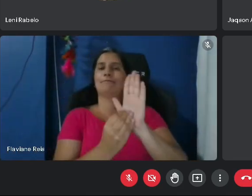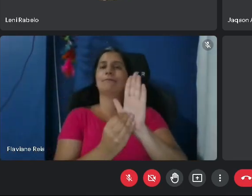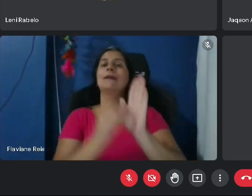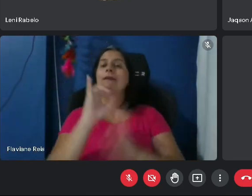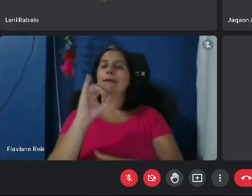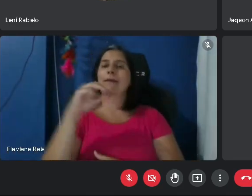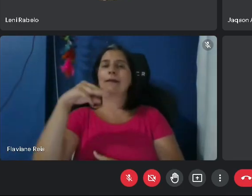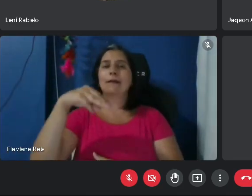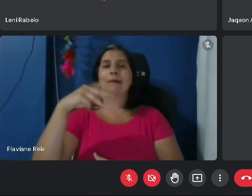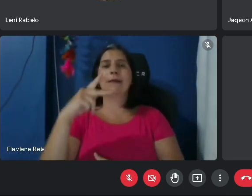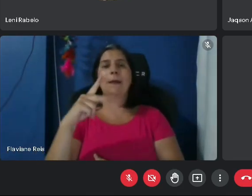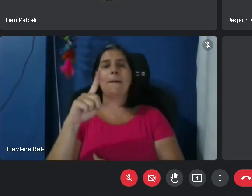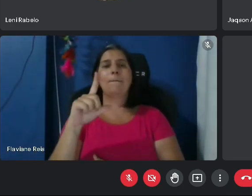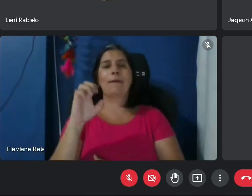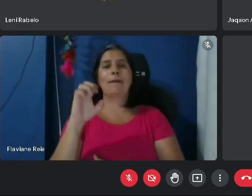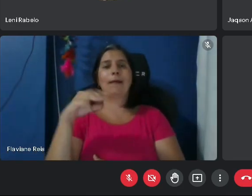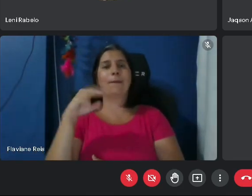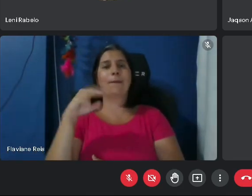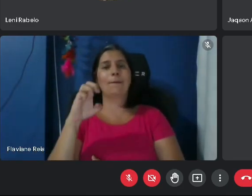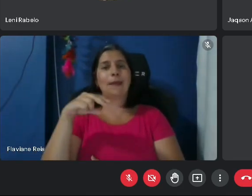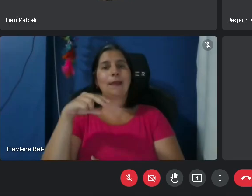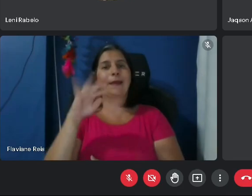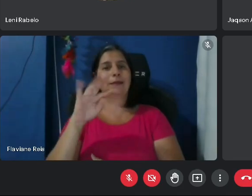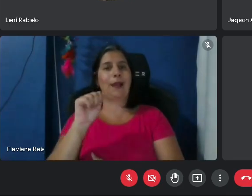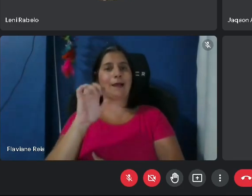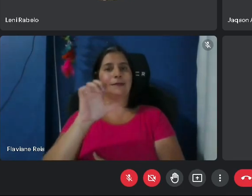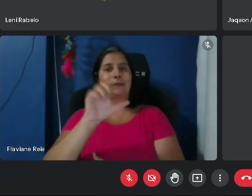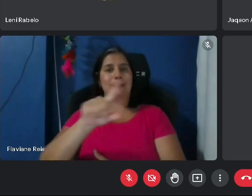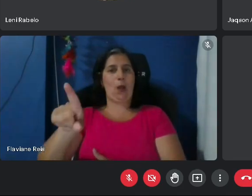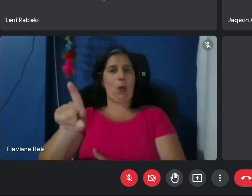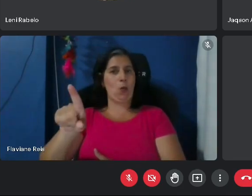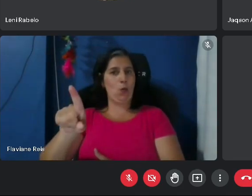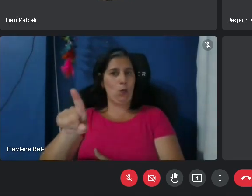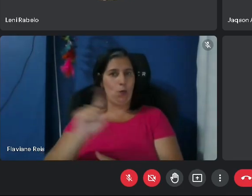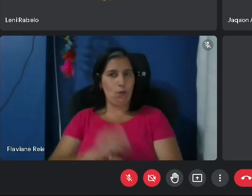discussões acerca desses documentos com...